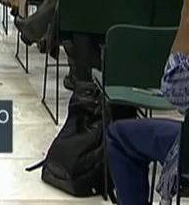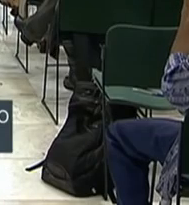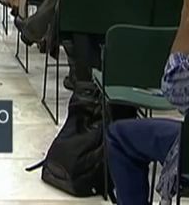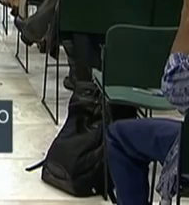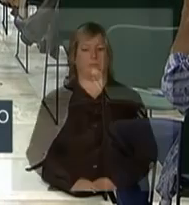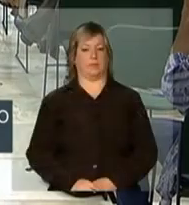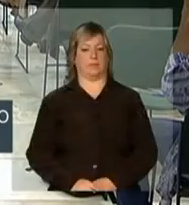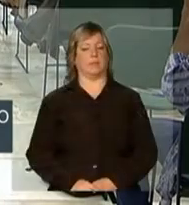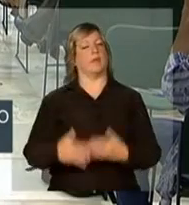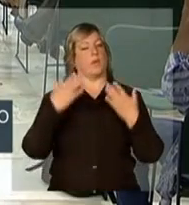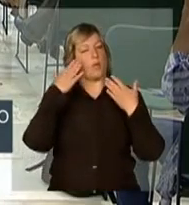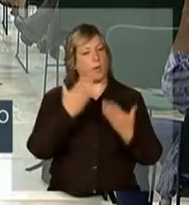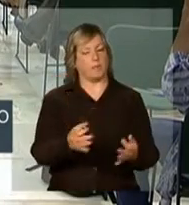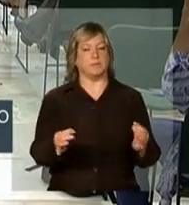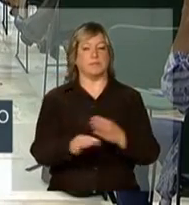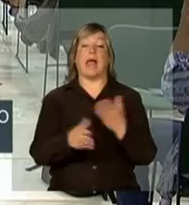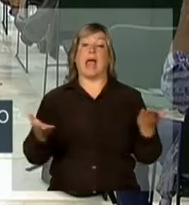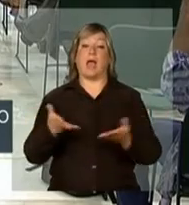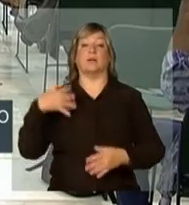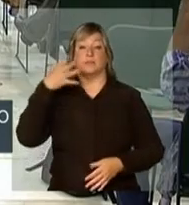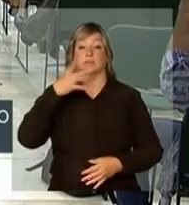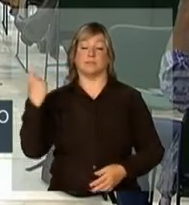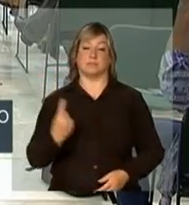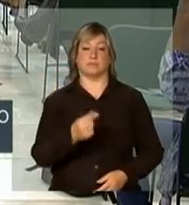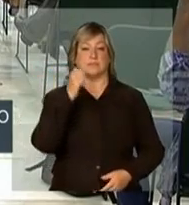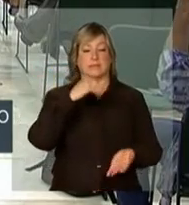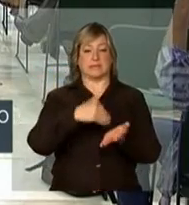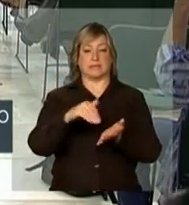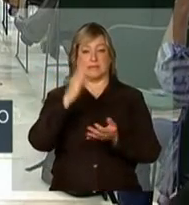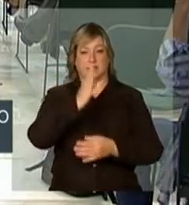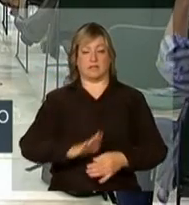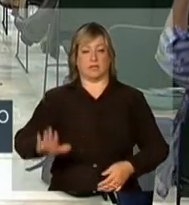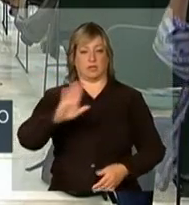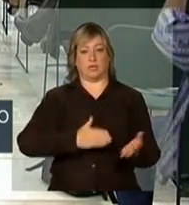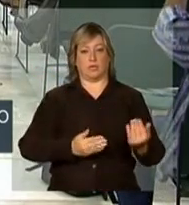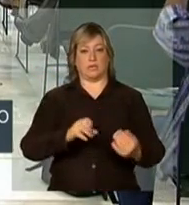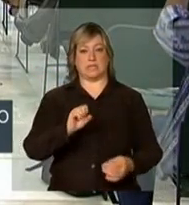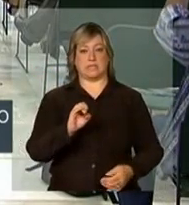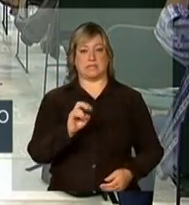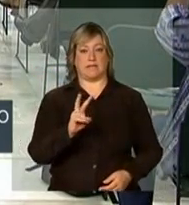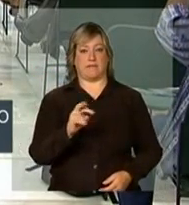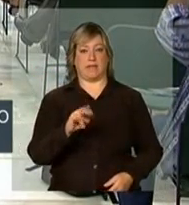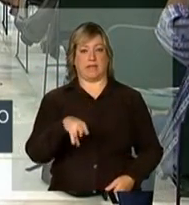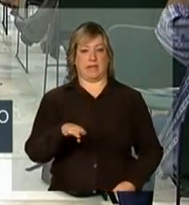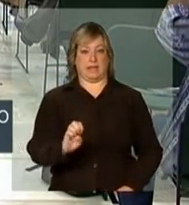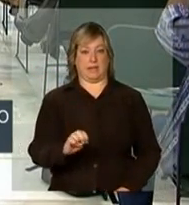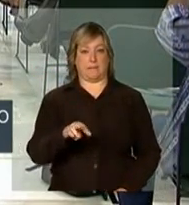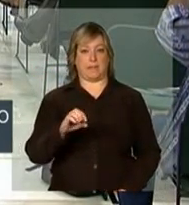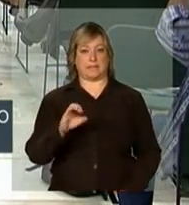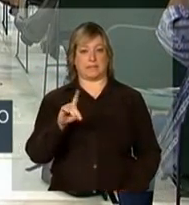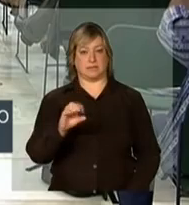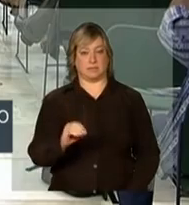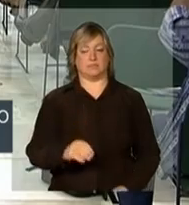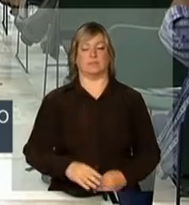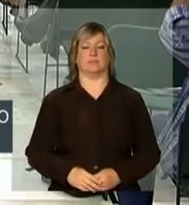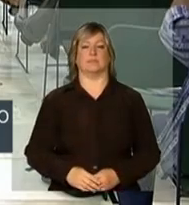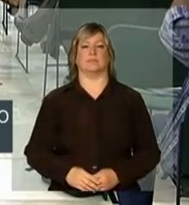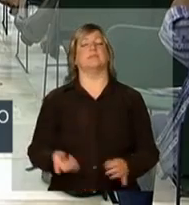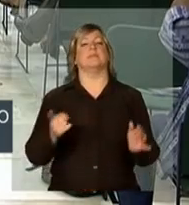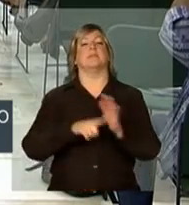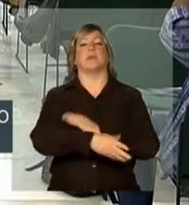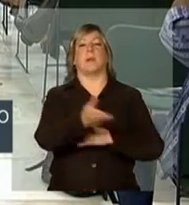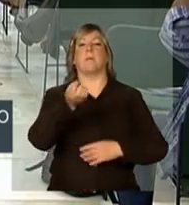Obrigada. Ouviremos agora a secretária nacional de juventude, Severine Macedo. Bom dia a